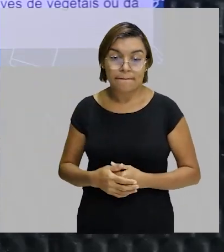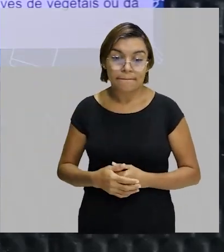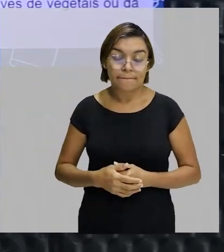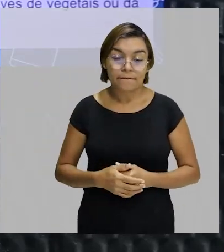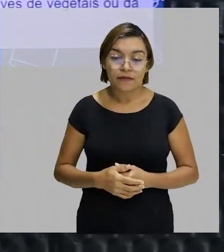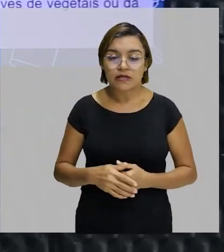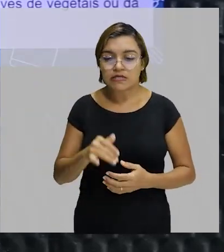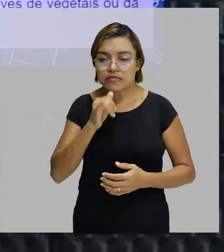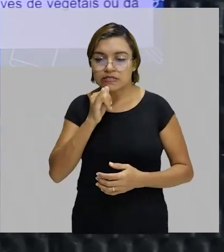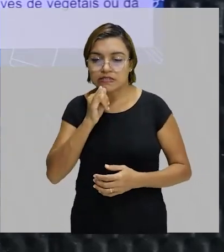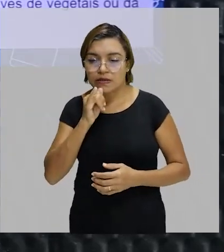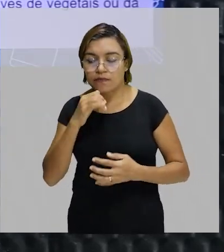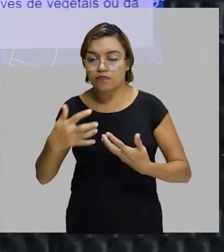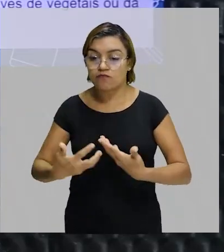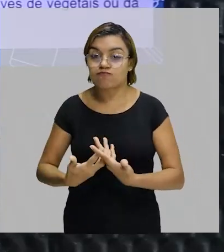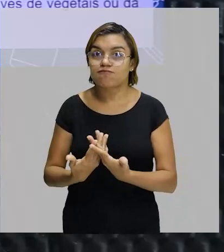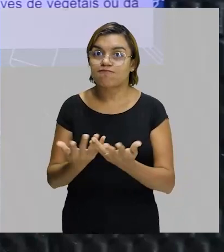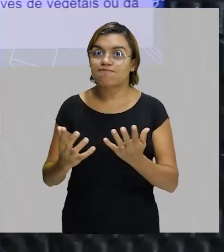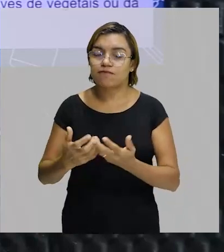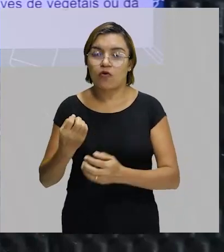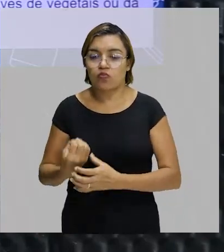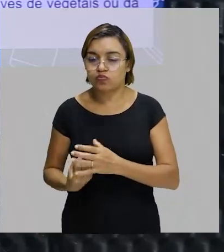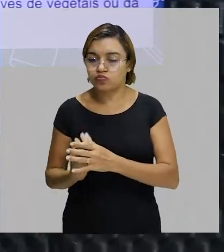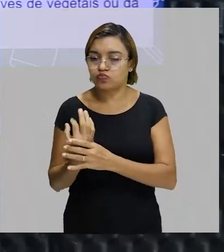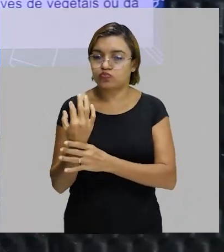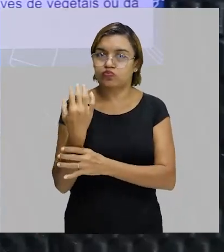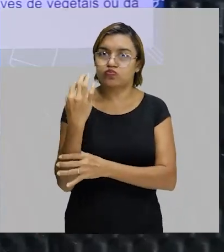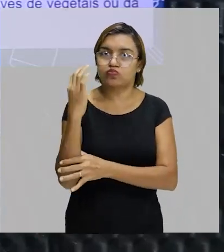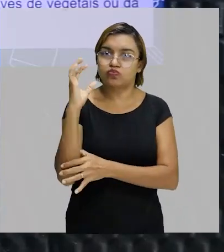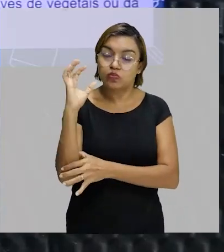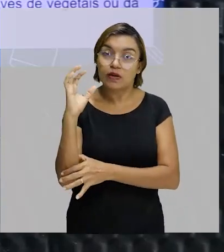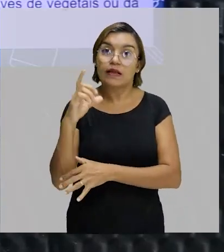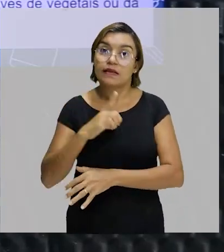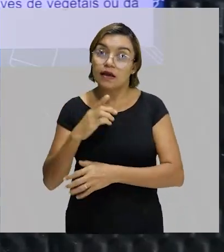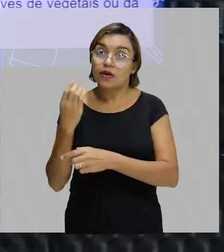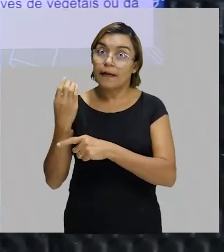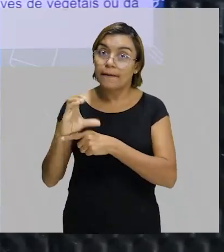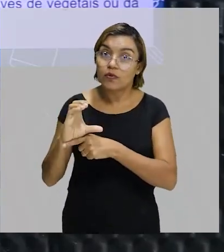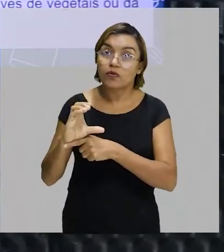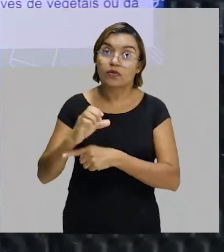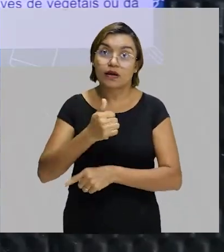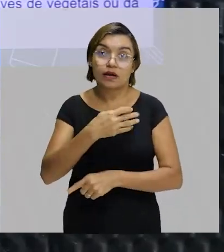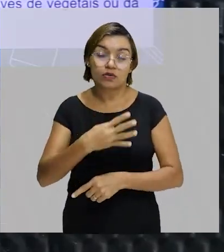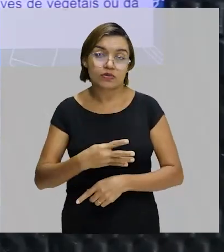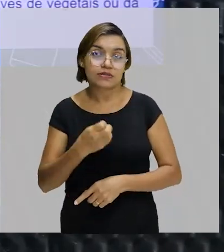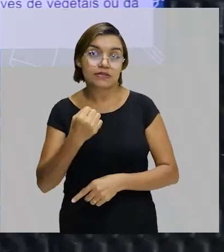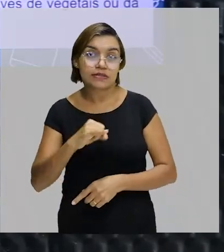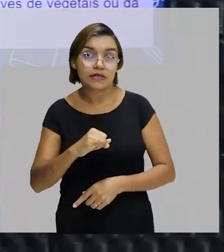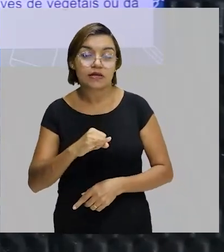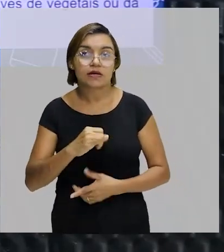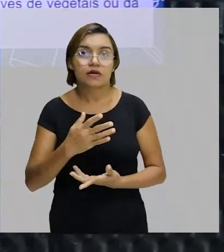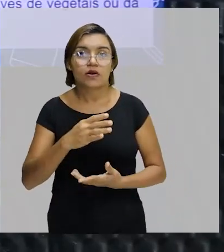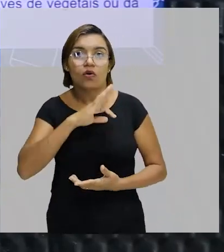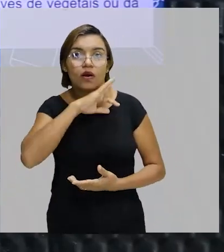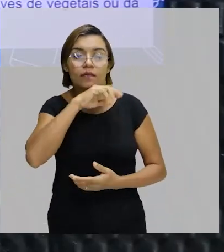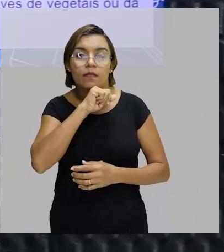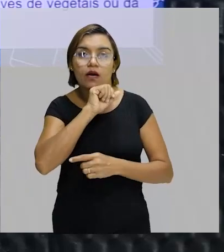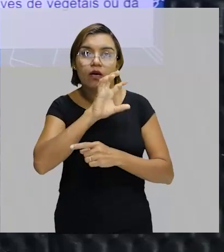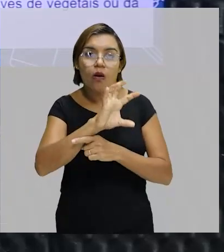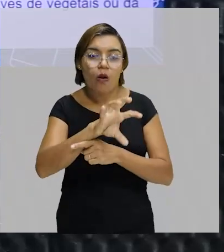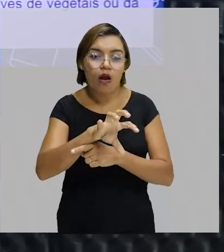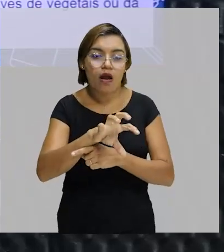aquele vegetal ele vai ter, naquela planta ele vai ter o carbono 14. Se um herbívoro se